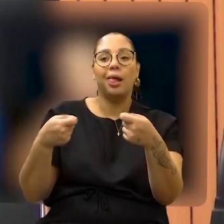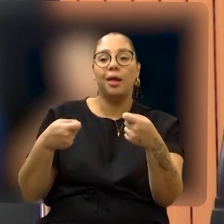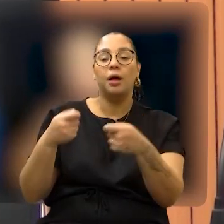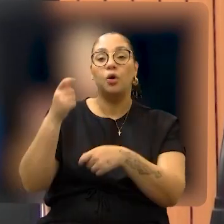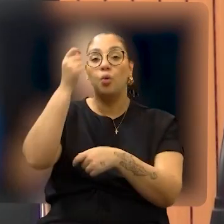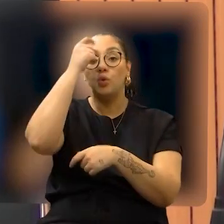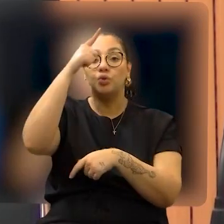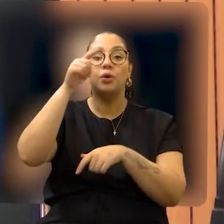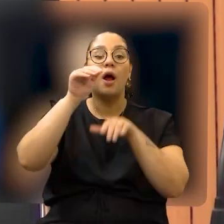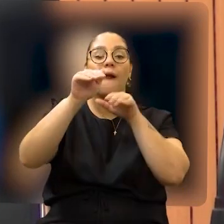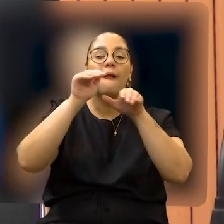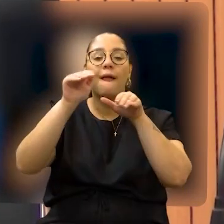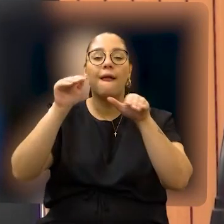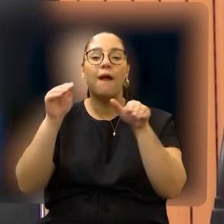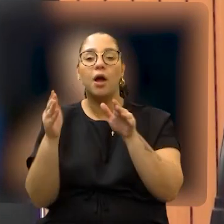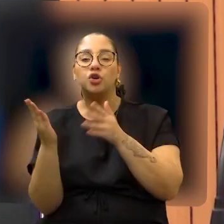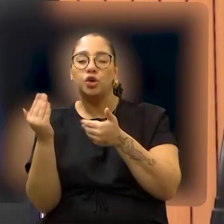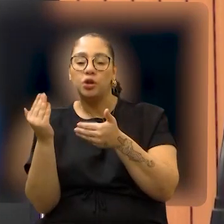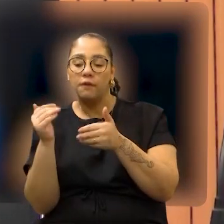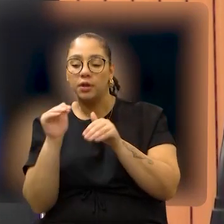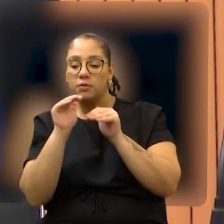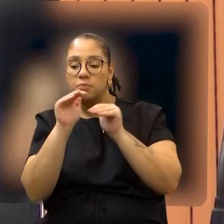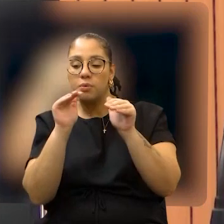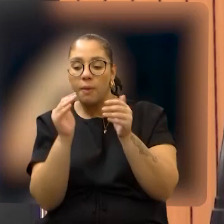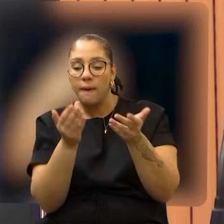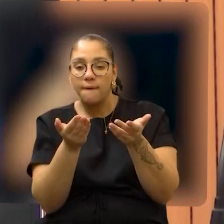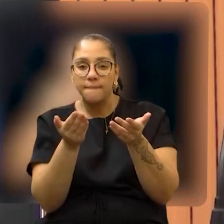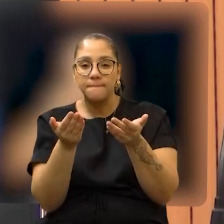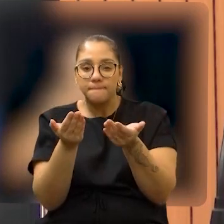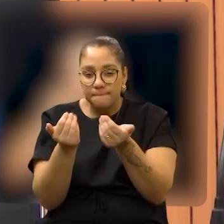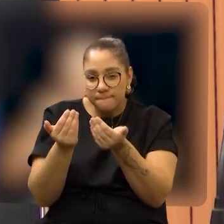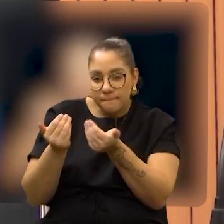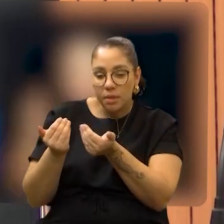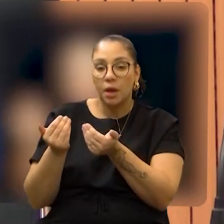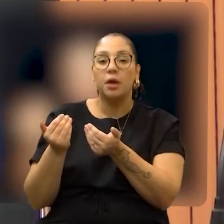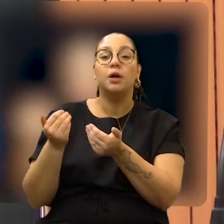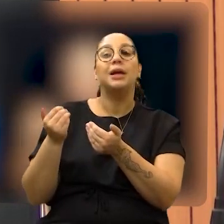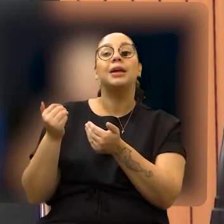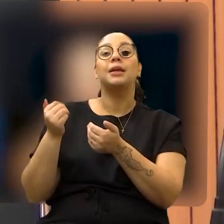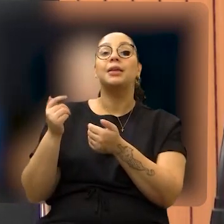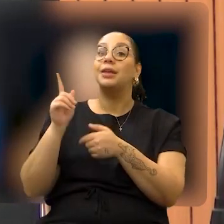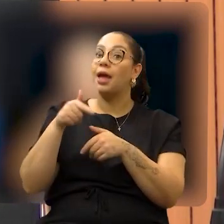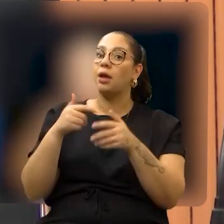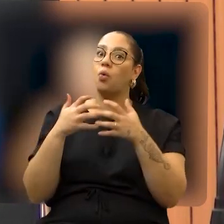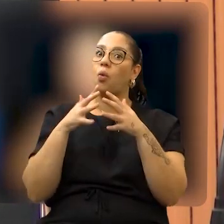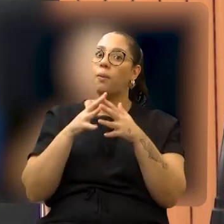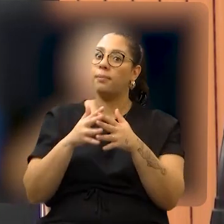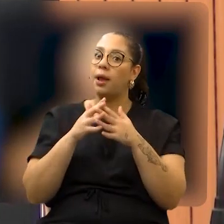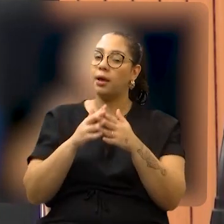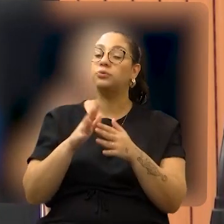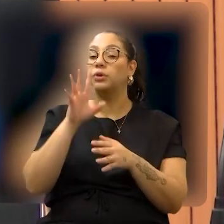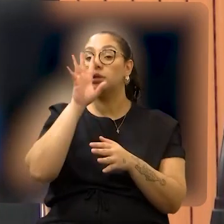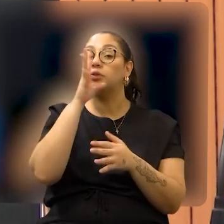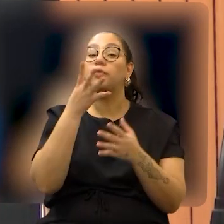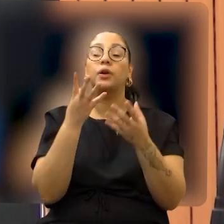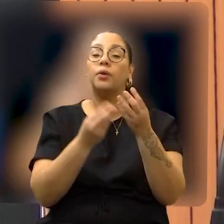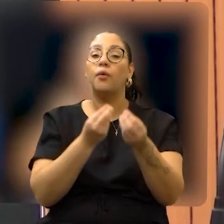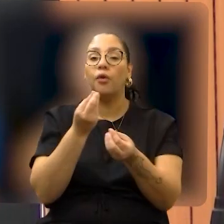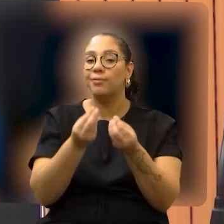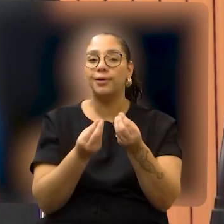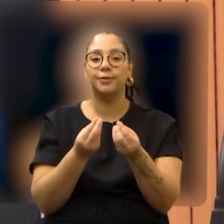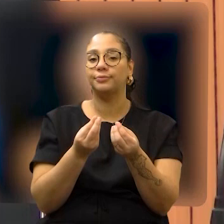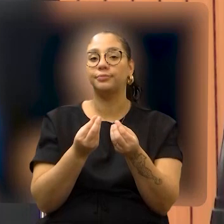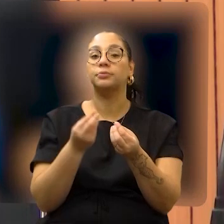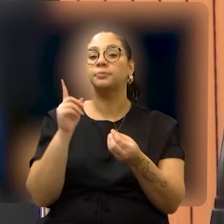uma disputa cultural, recrutando a juventude. Então, acho que é muito importante que a gente tenha em vista que é um elemento complexo e que vai